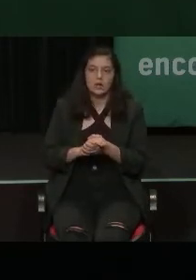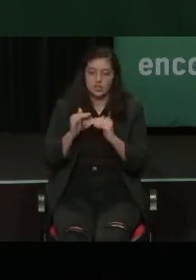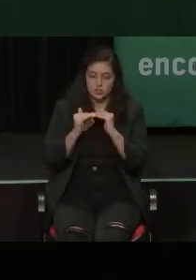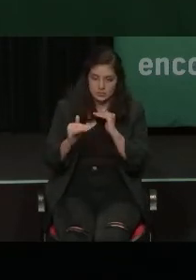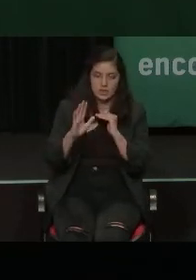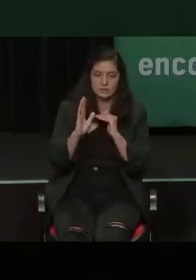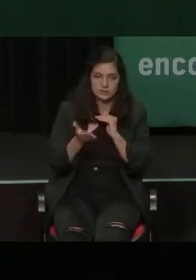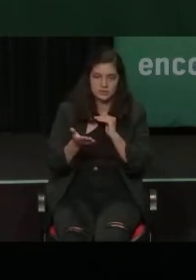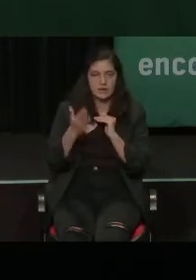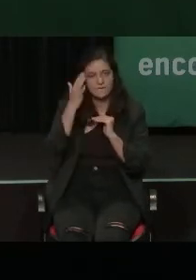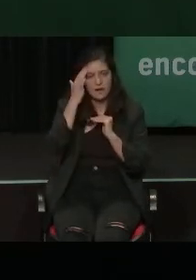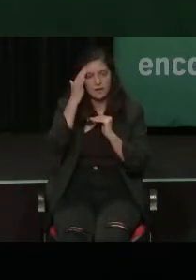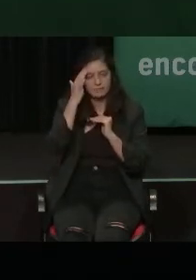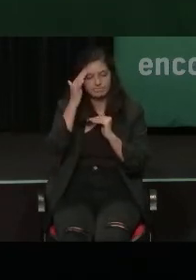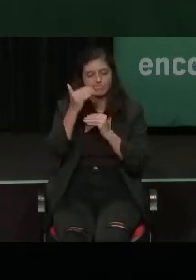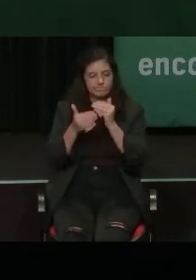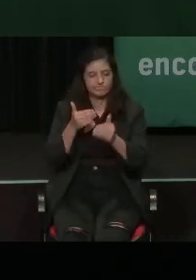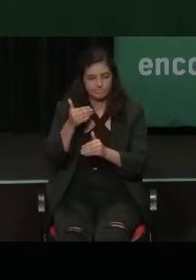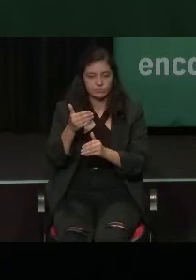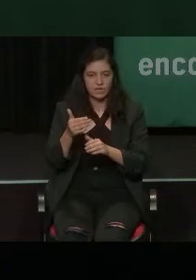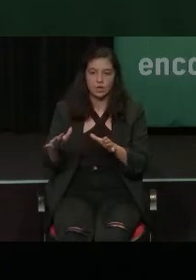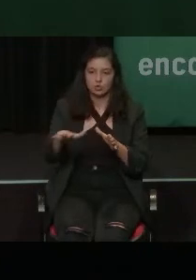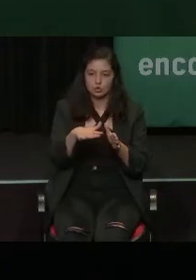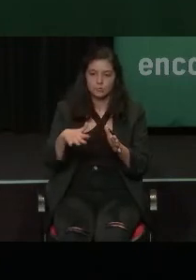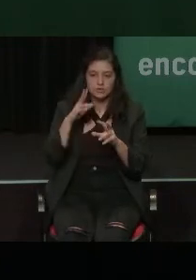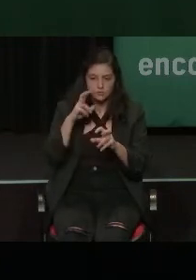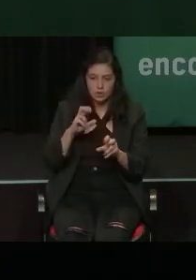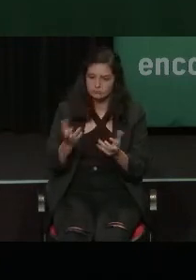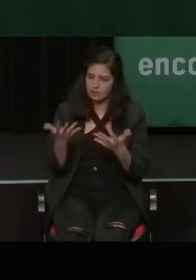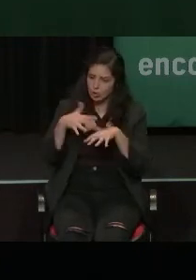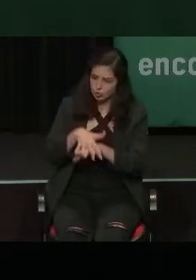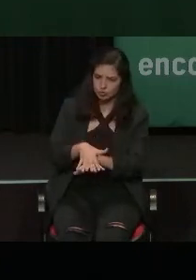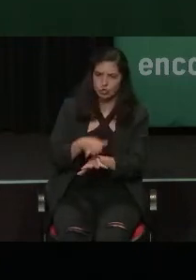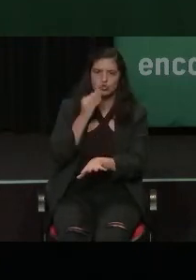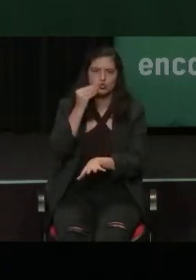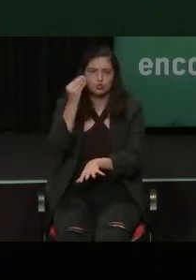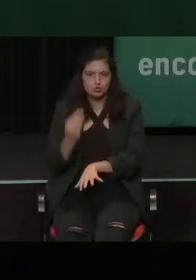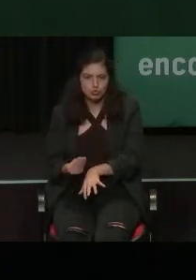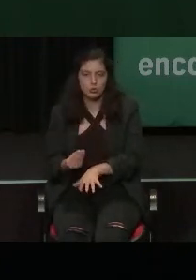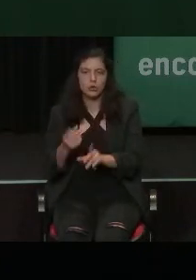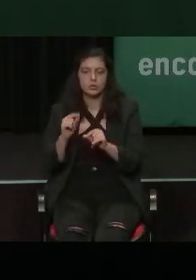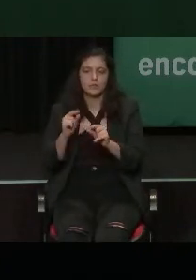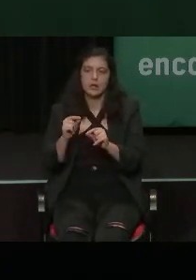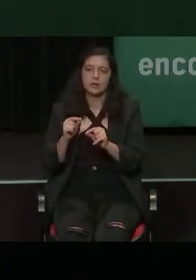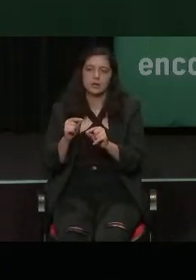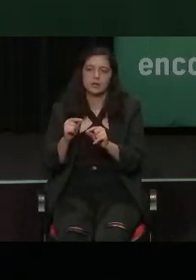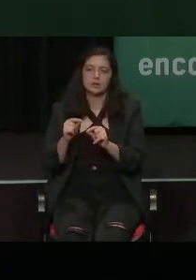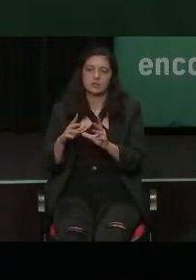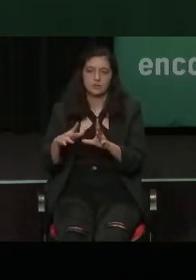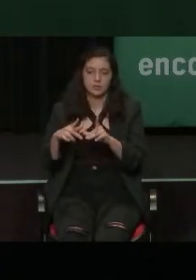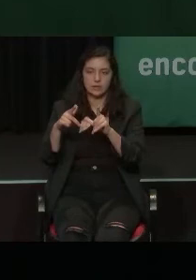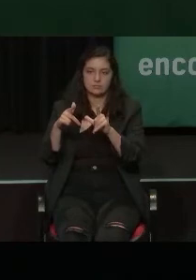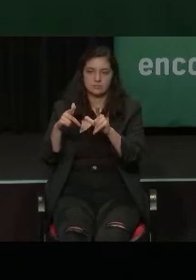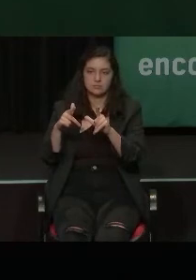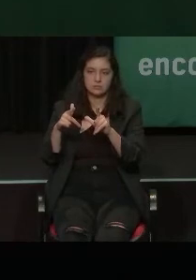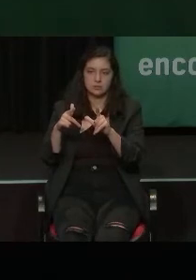e previsibilidade. Precisa de um espaço de investigação inclusivo, justo e que permita o desenvolvimento pleno da